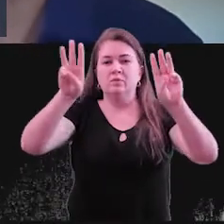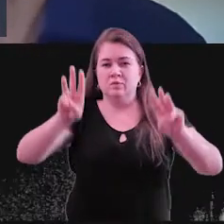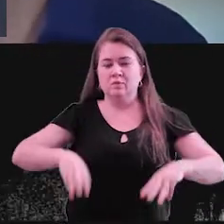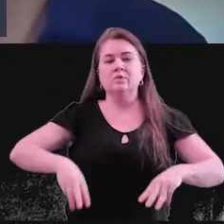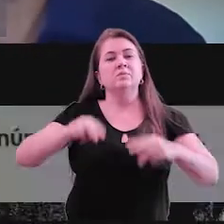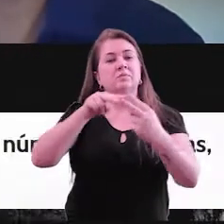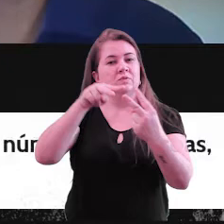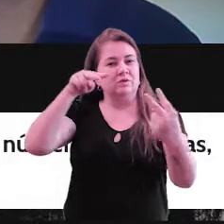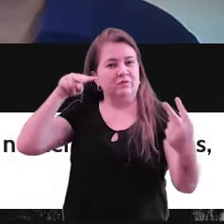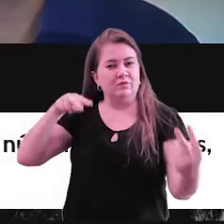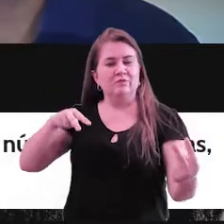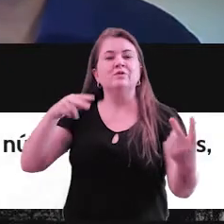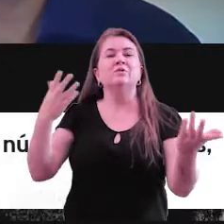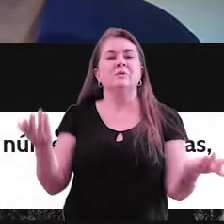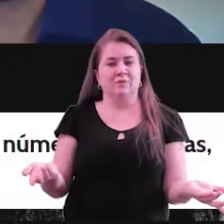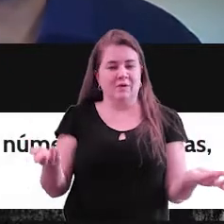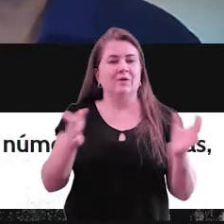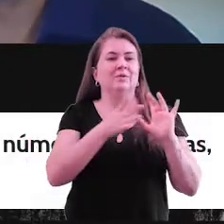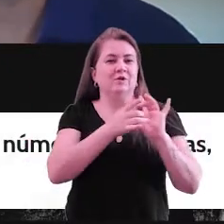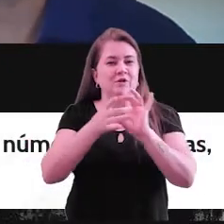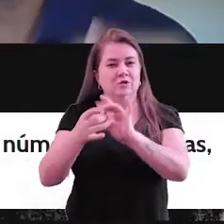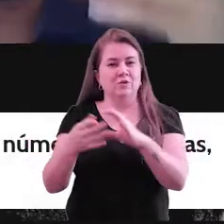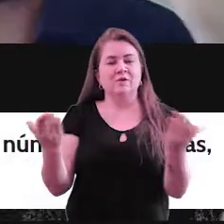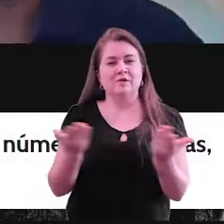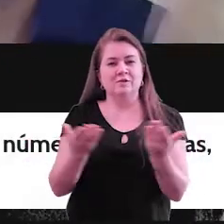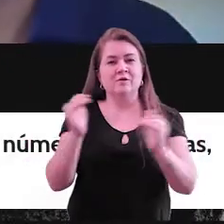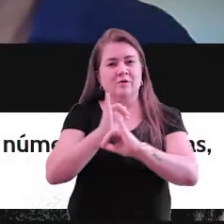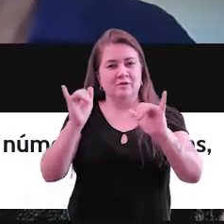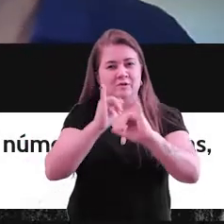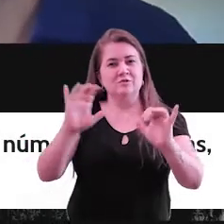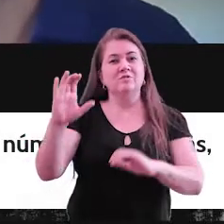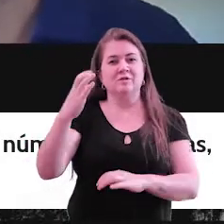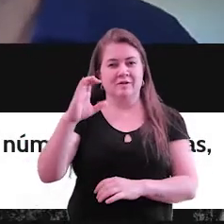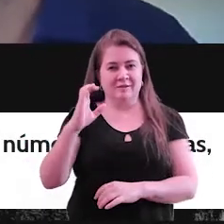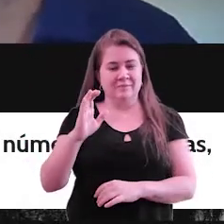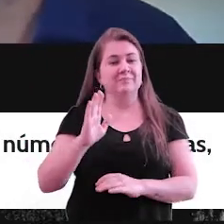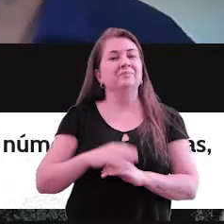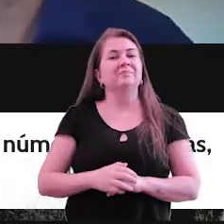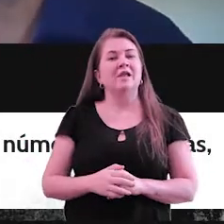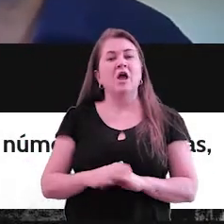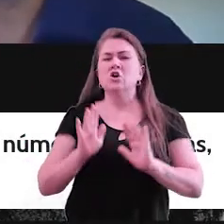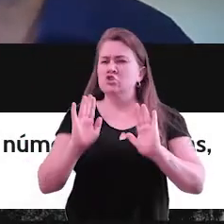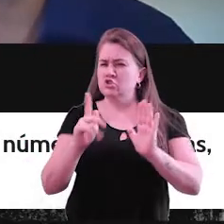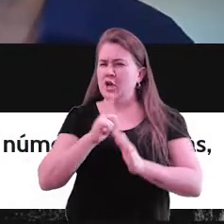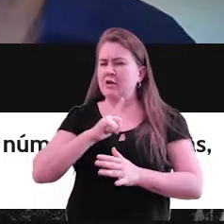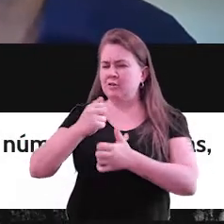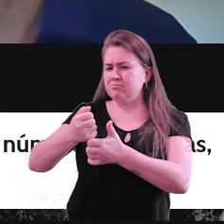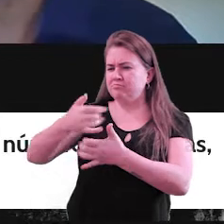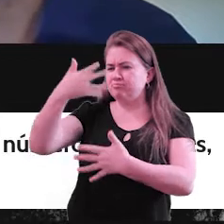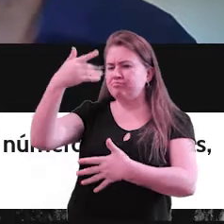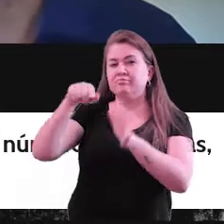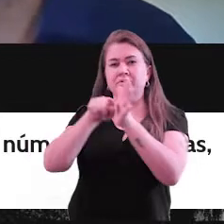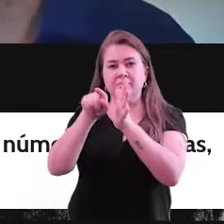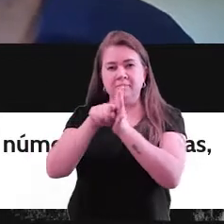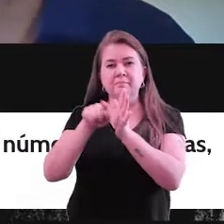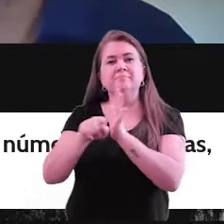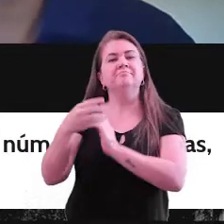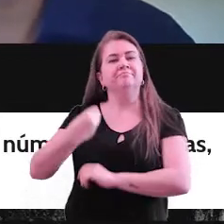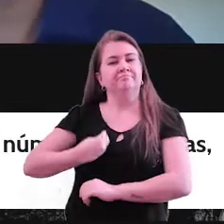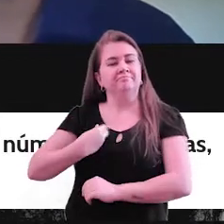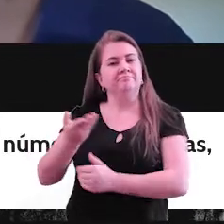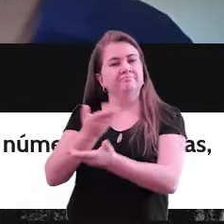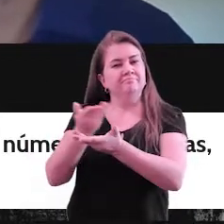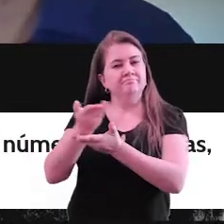científica. Já apareceram perguntas aqui no bate-papo, vão ficar para o nosso terceiro momento, mas eu chamo